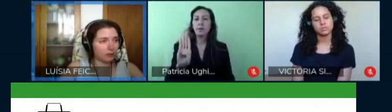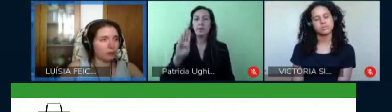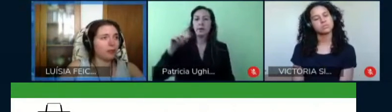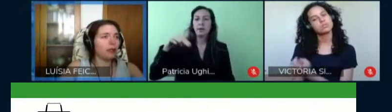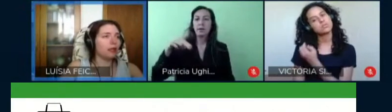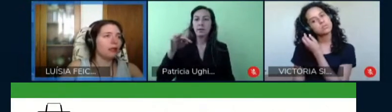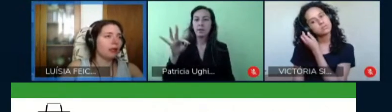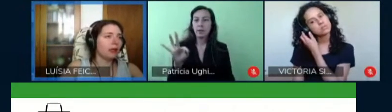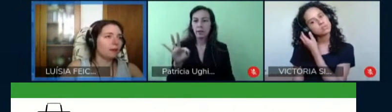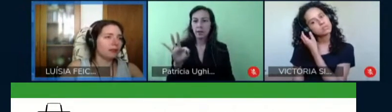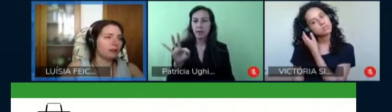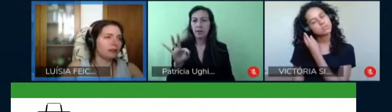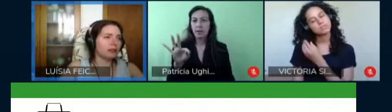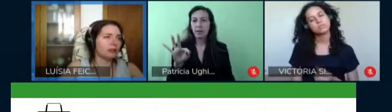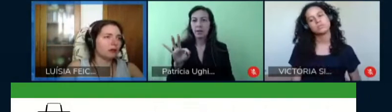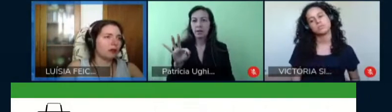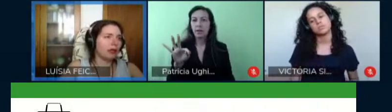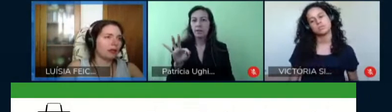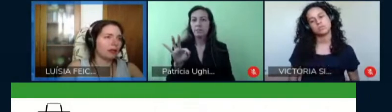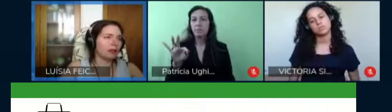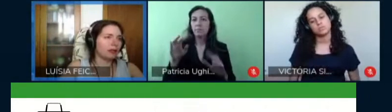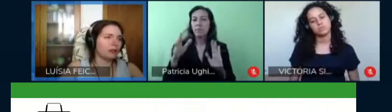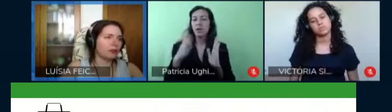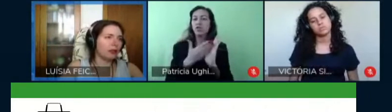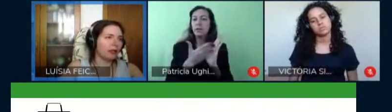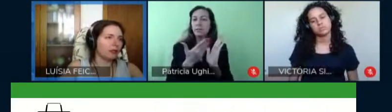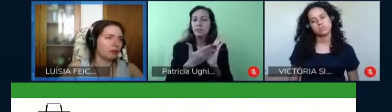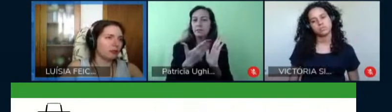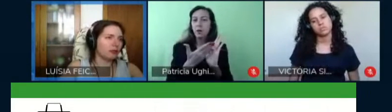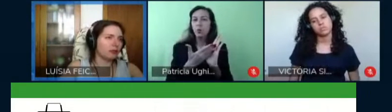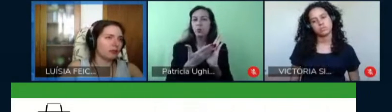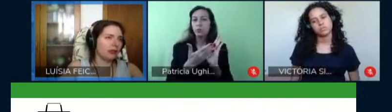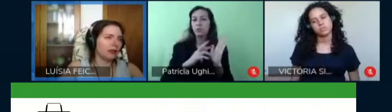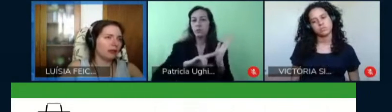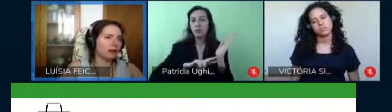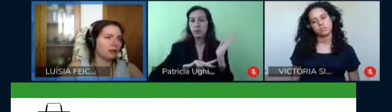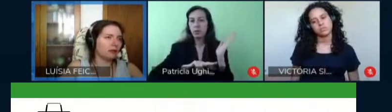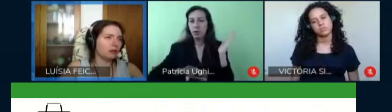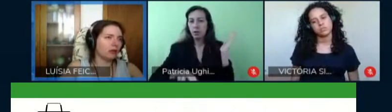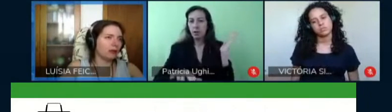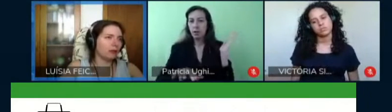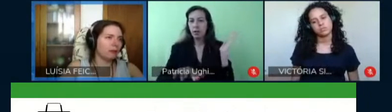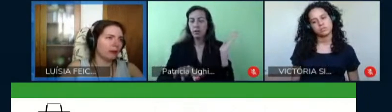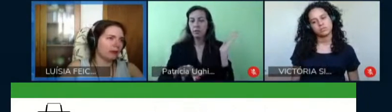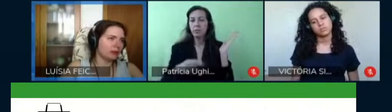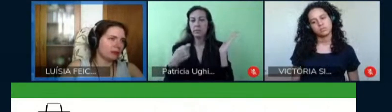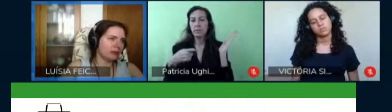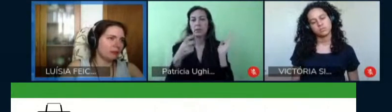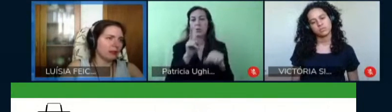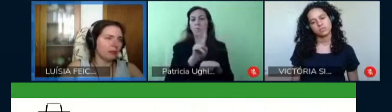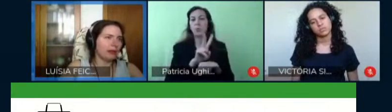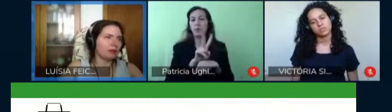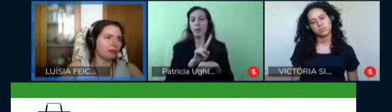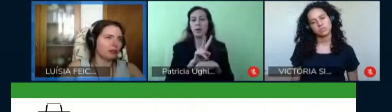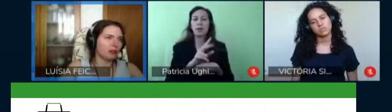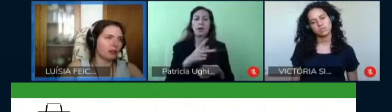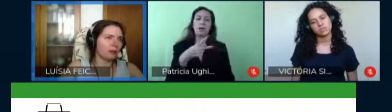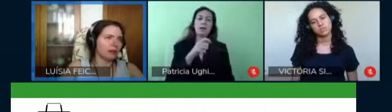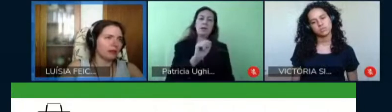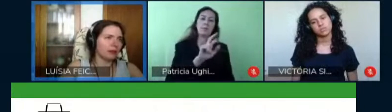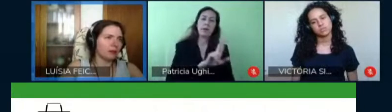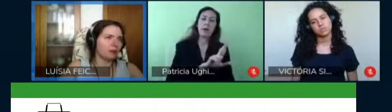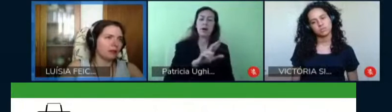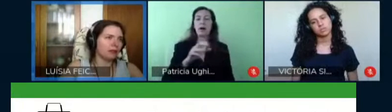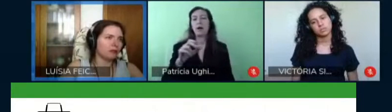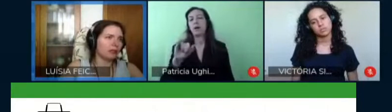TV, isso. E a paginação, ela tem que ser diferente, a posição dela, quando é páginas ímpar e par, ou seja,